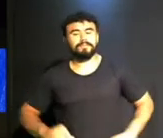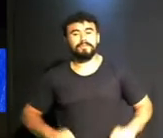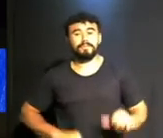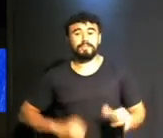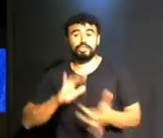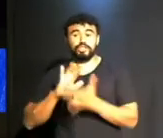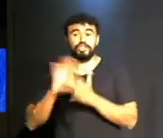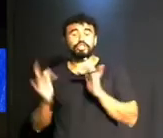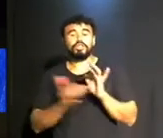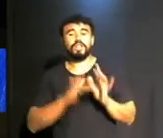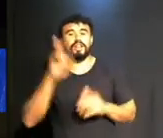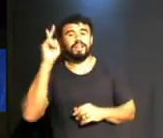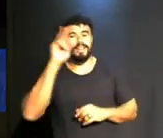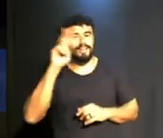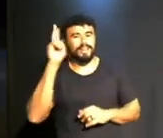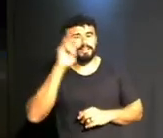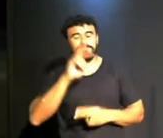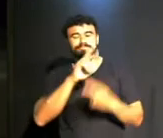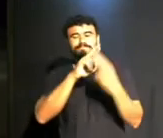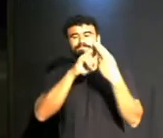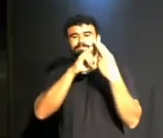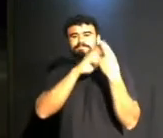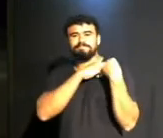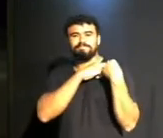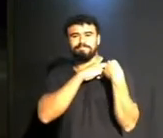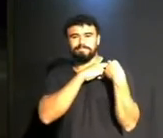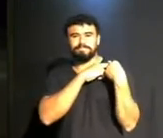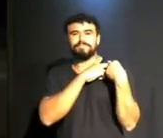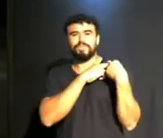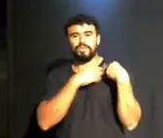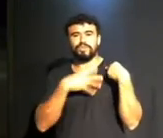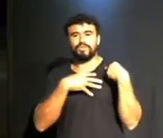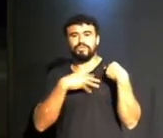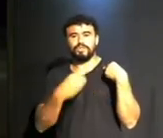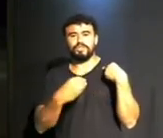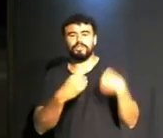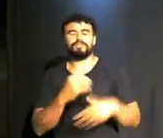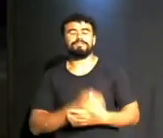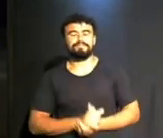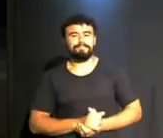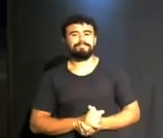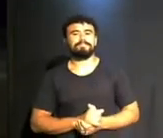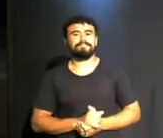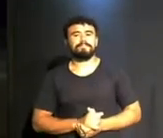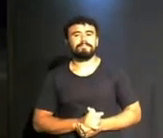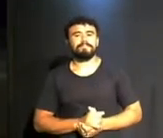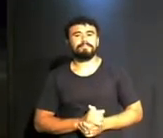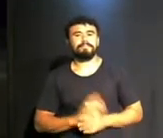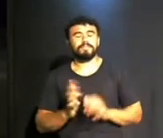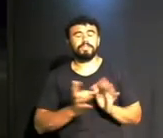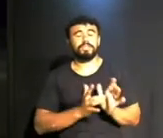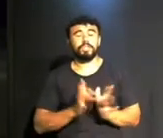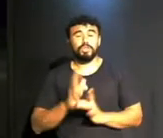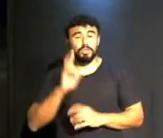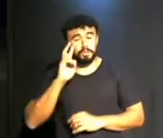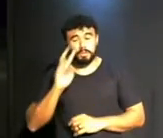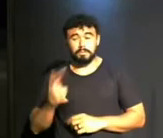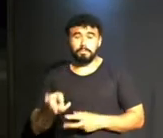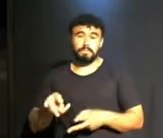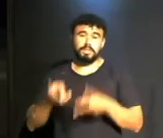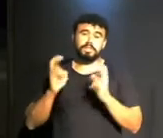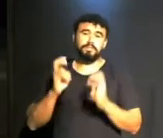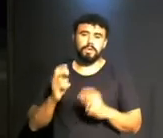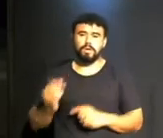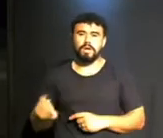Jesus se lembrou das suas responsabilidades como filho primogênito Jesus percebeu a importância